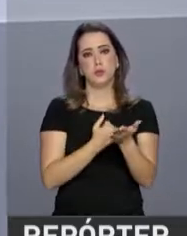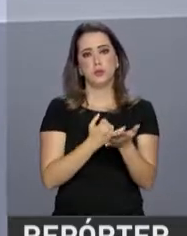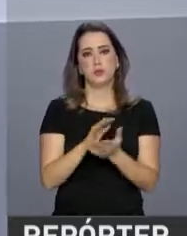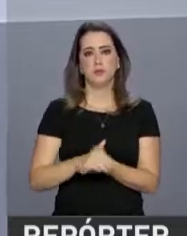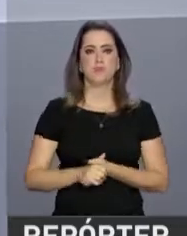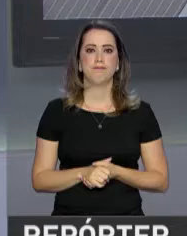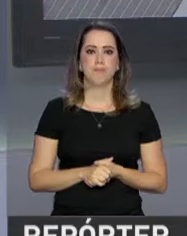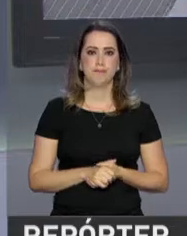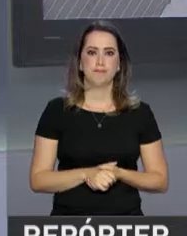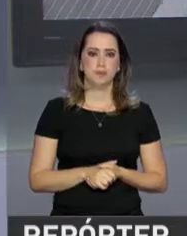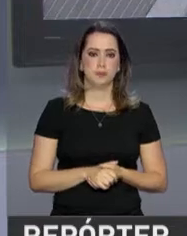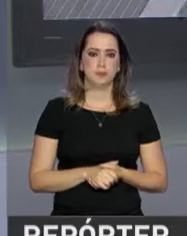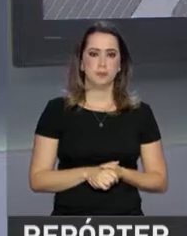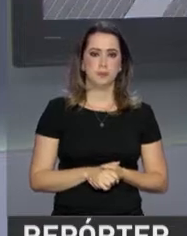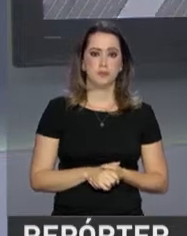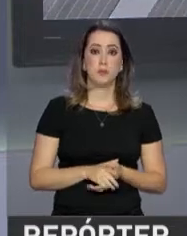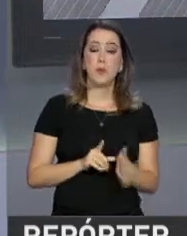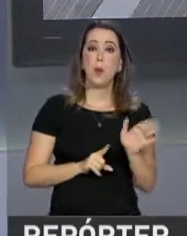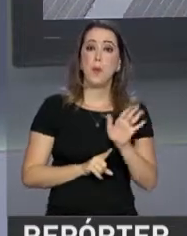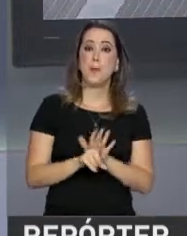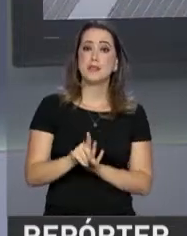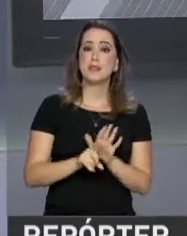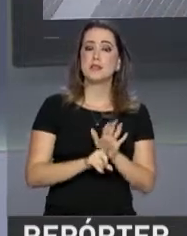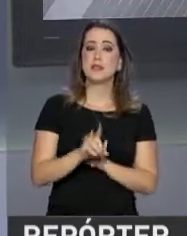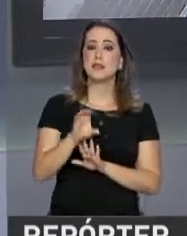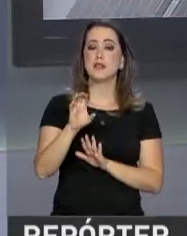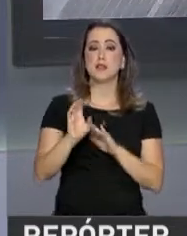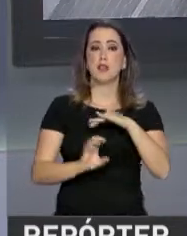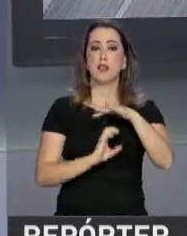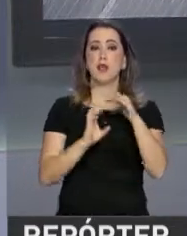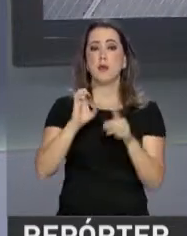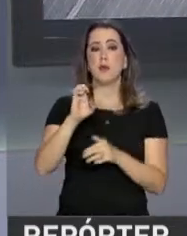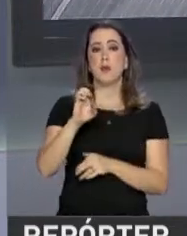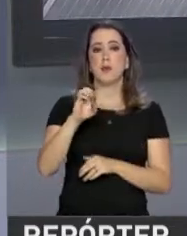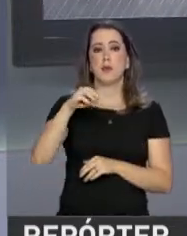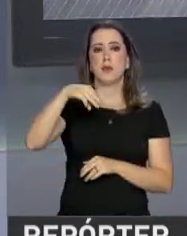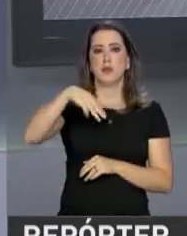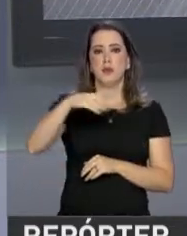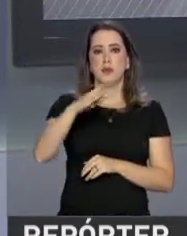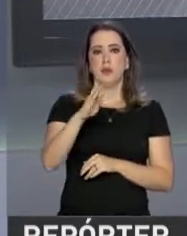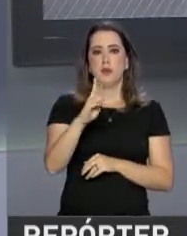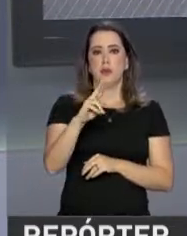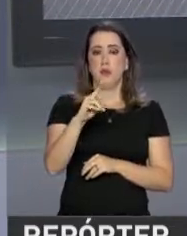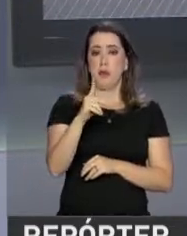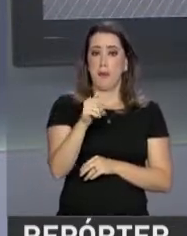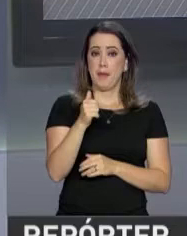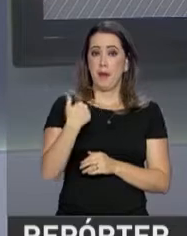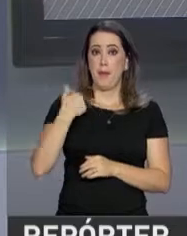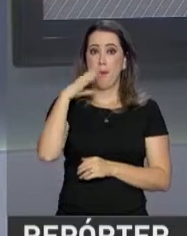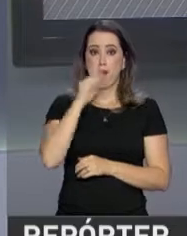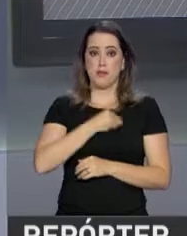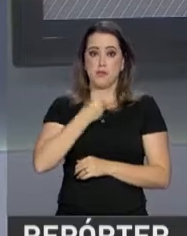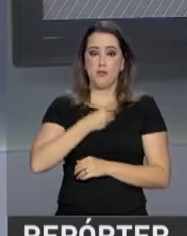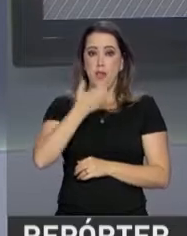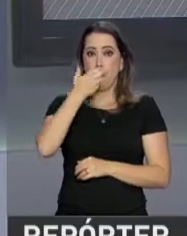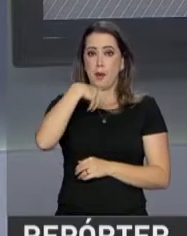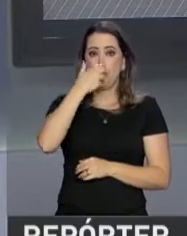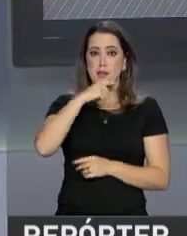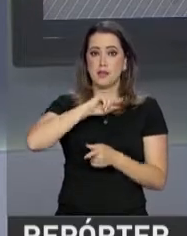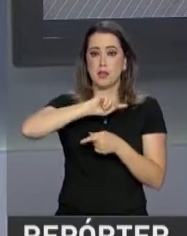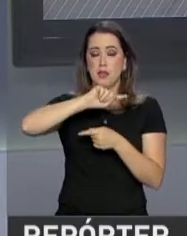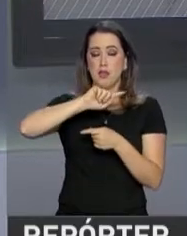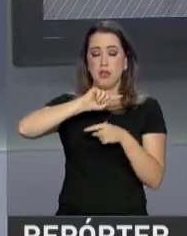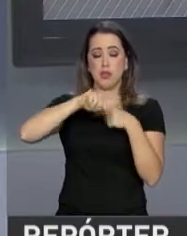devido. Uma pesquisa da Embrapa promete aumentar a vida útil da maçã depois de descascada.